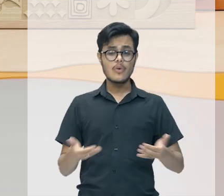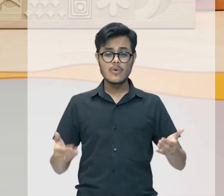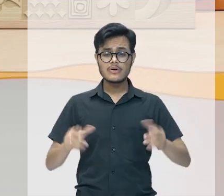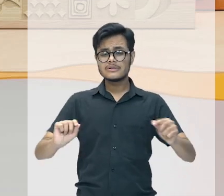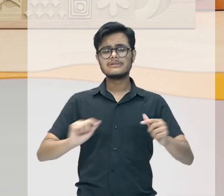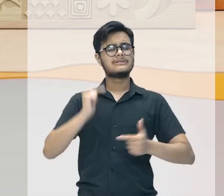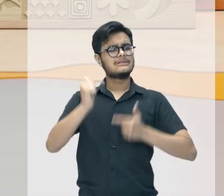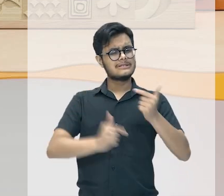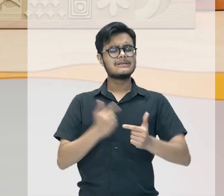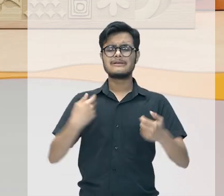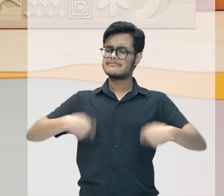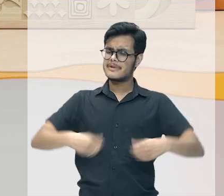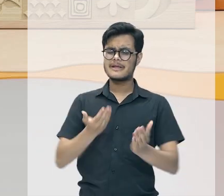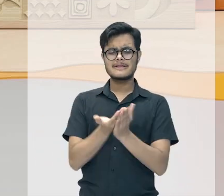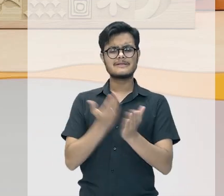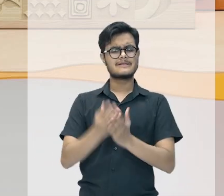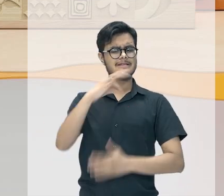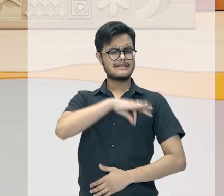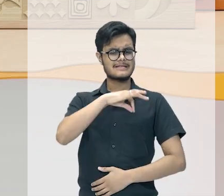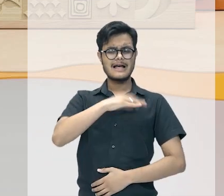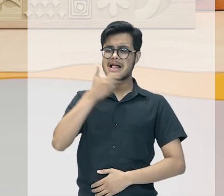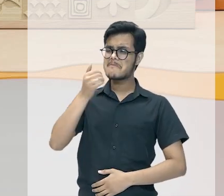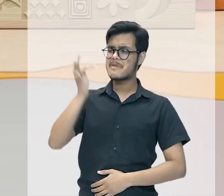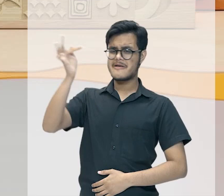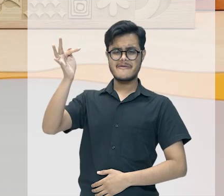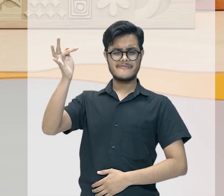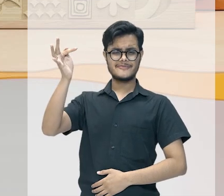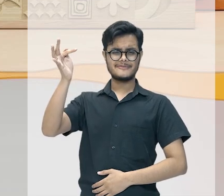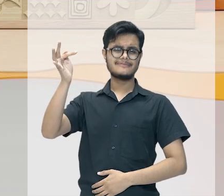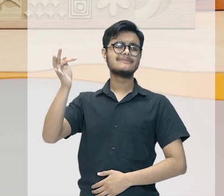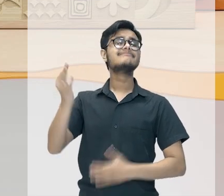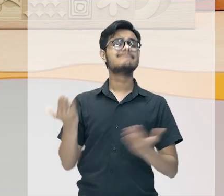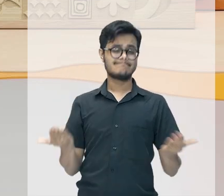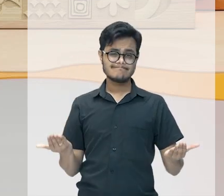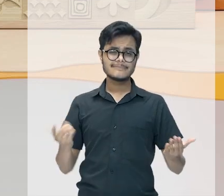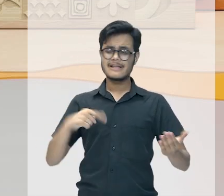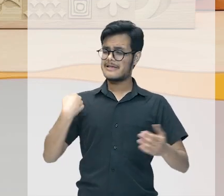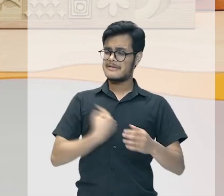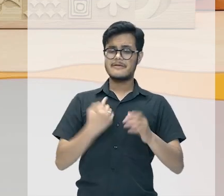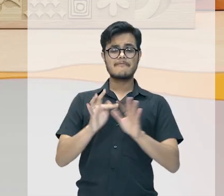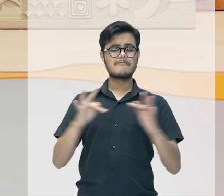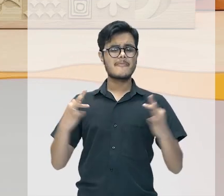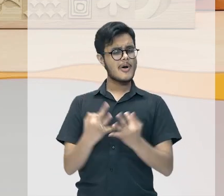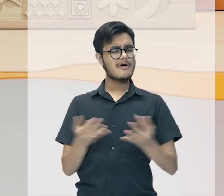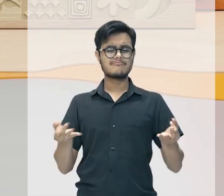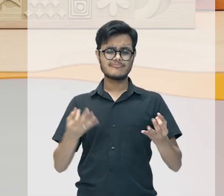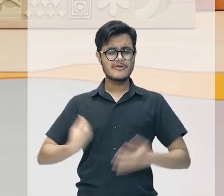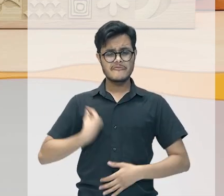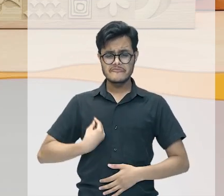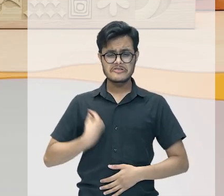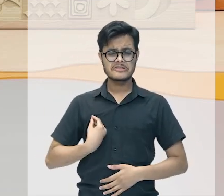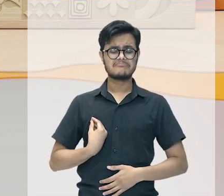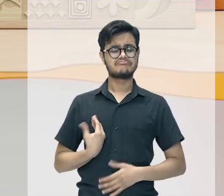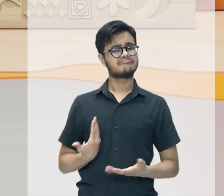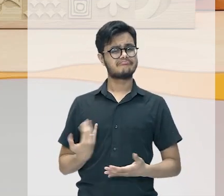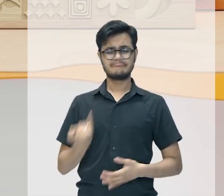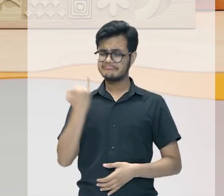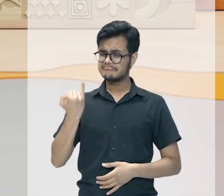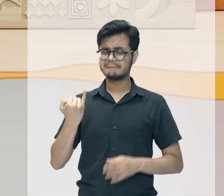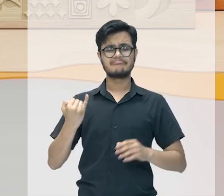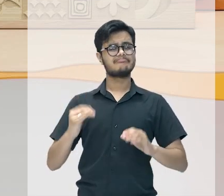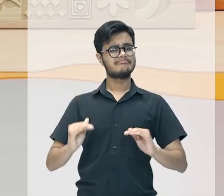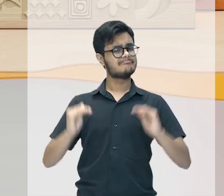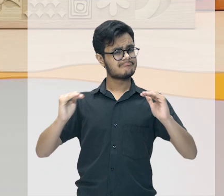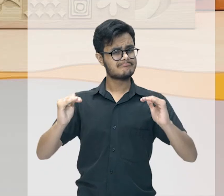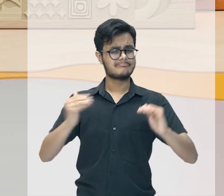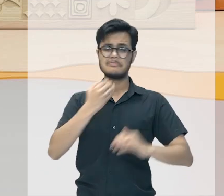Que eu preciso estudar para ter um bom trabalho, para ganhar bem, né? E fazer com que a minha família tenha uma vida, né, razoavelmente